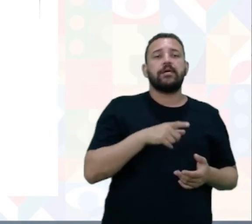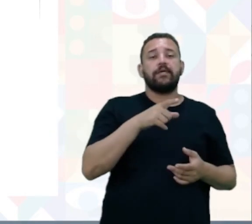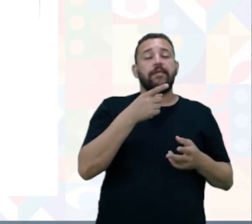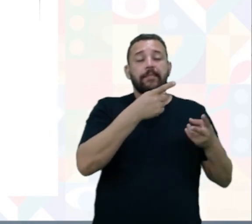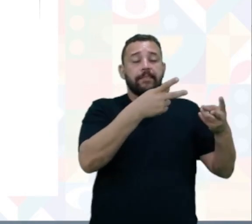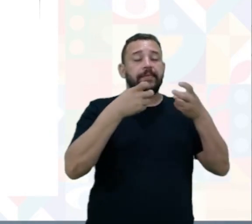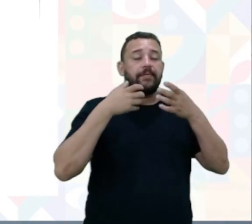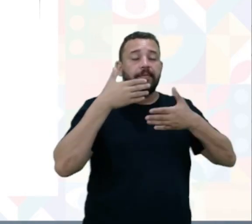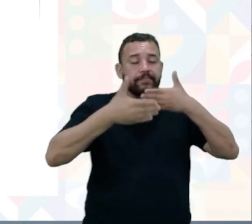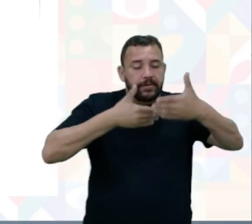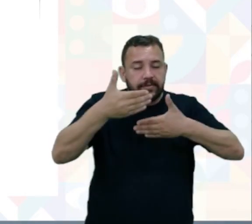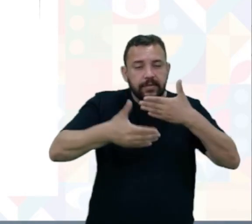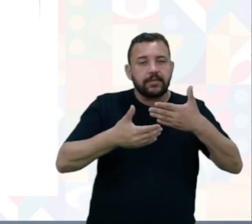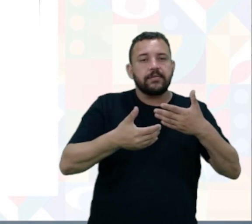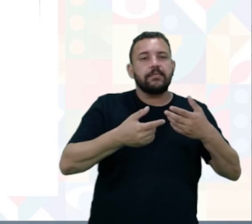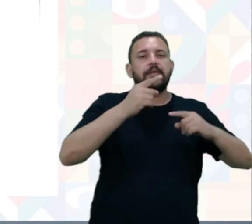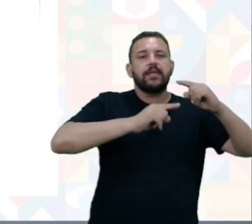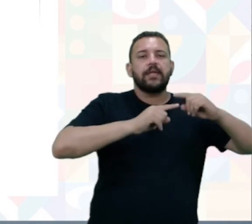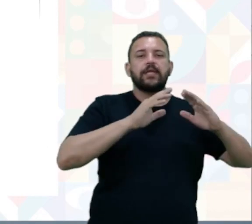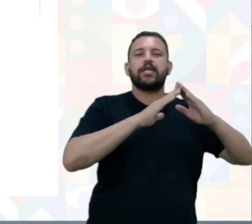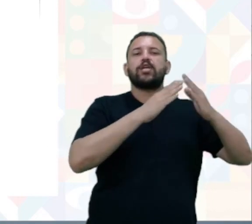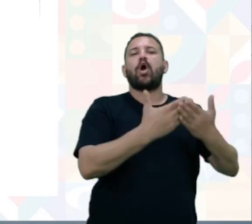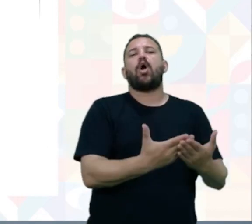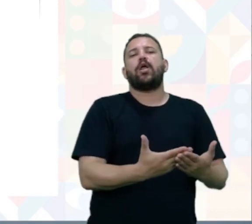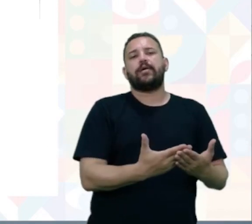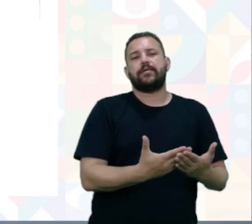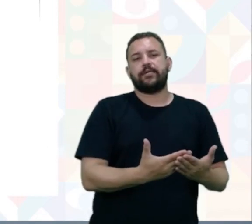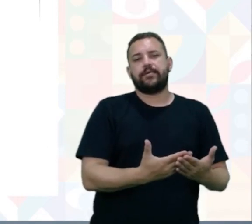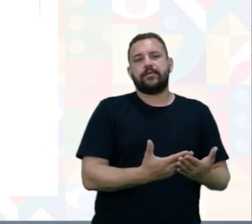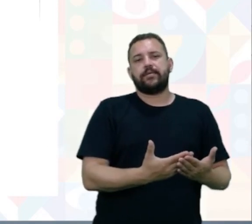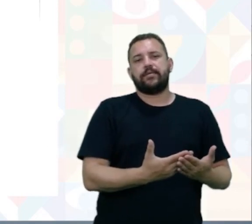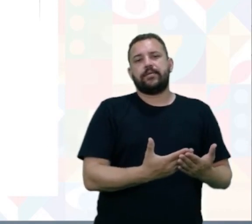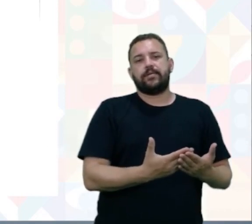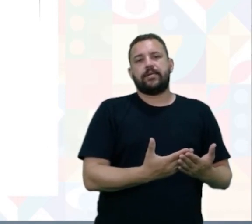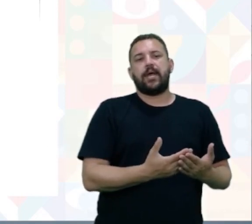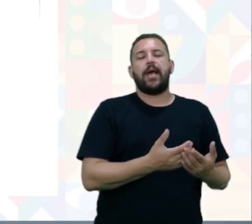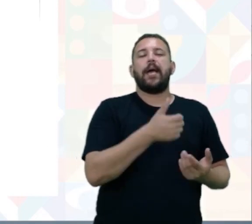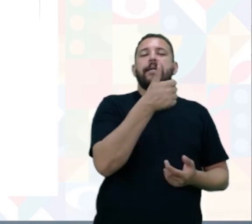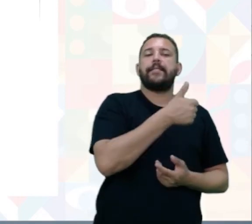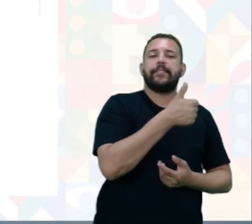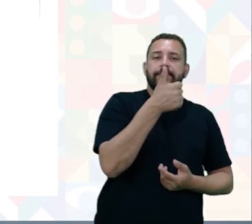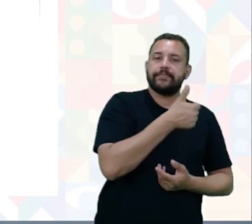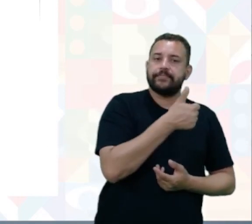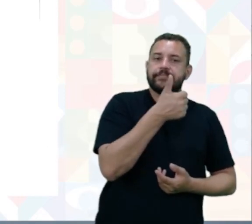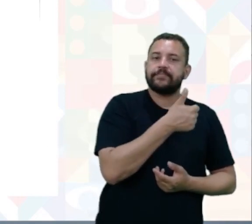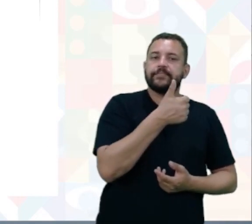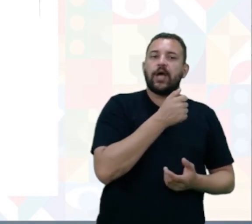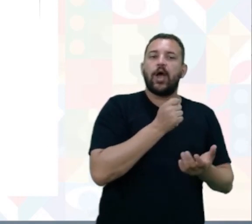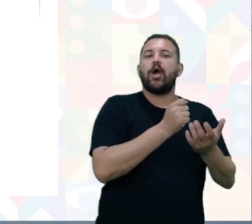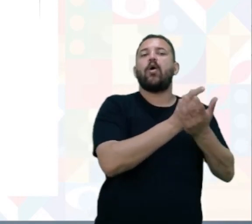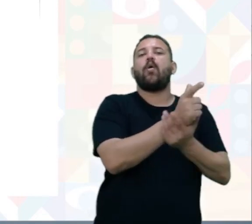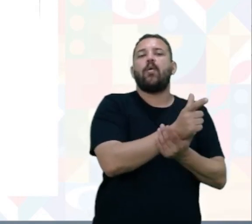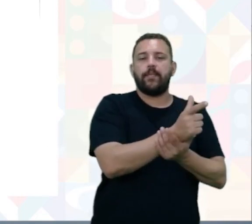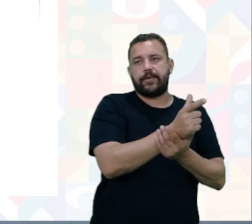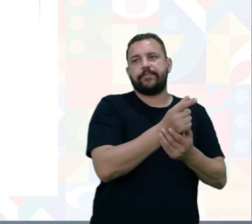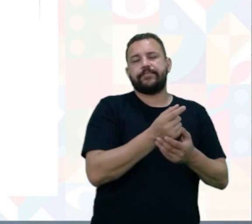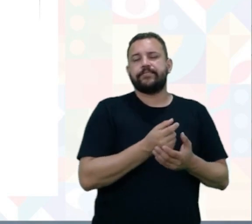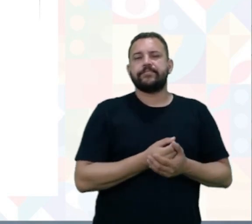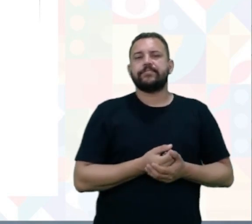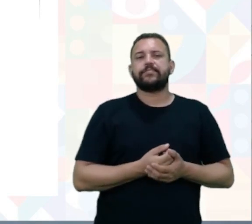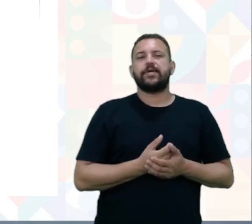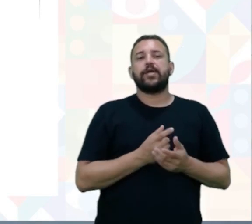materiais na escola. Por exemplo, a primeira etapa que se refere à compra, ou seja,